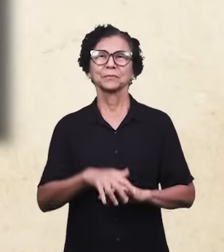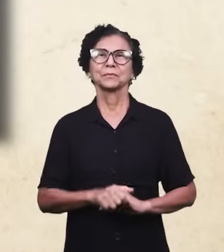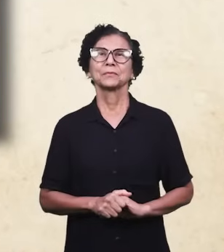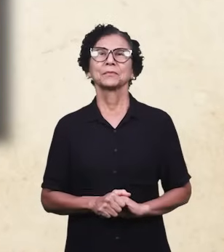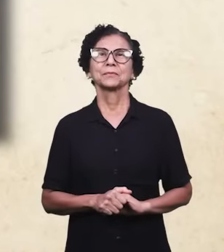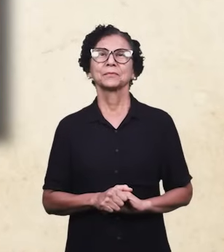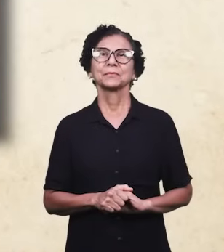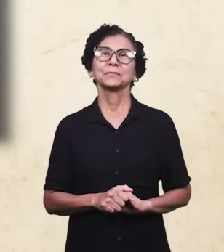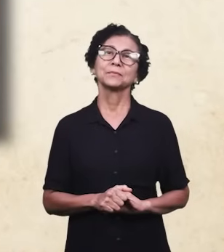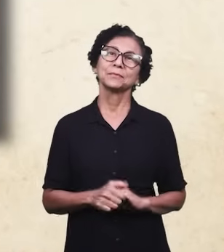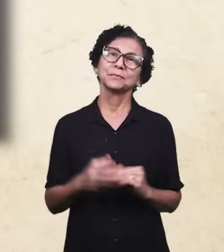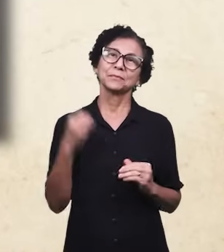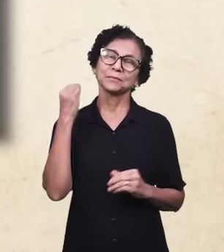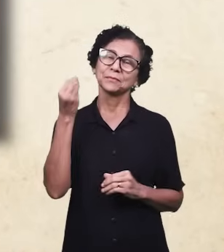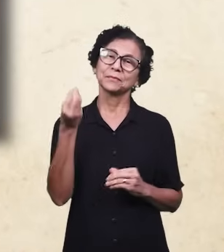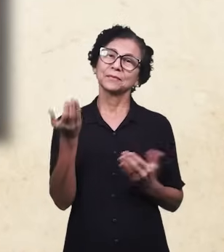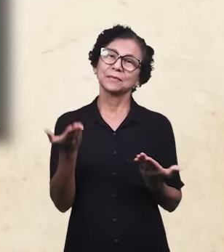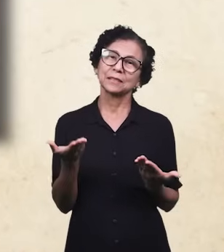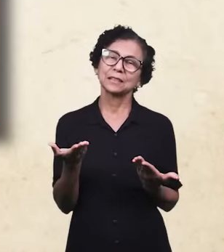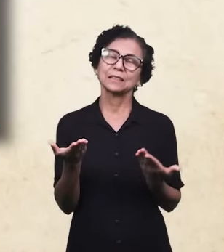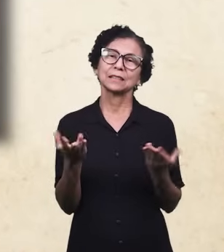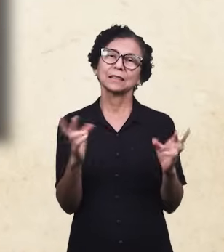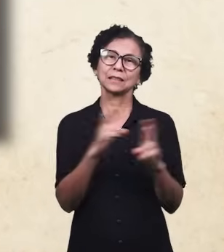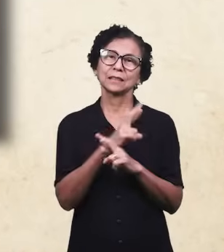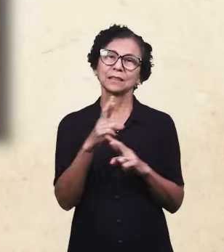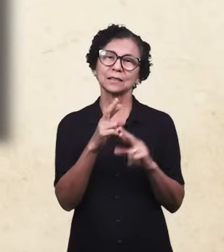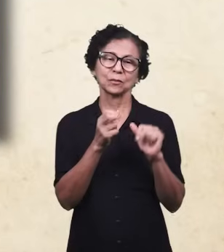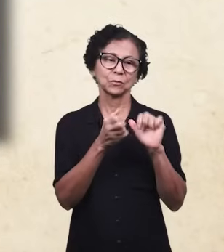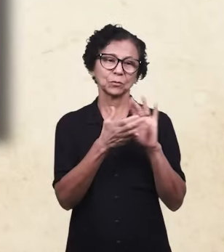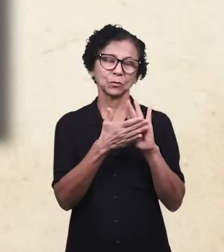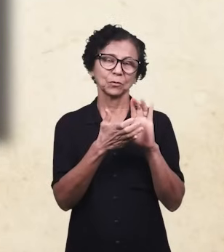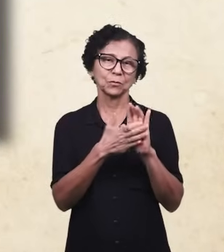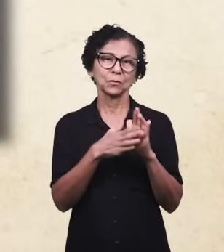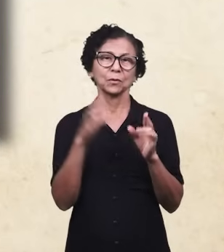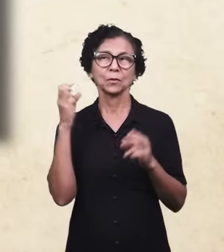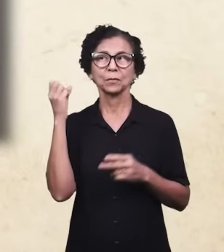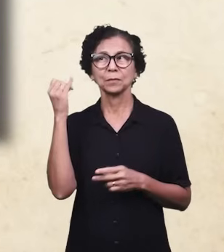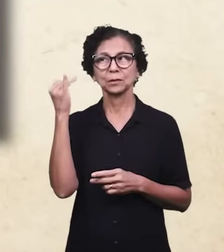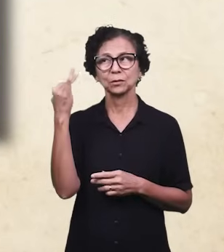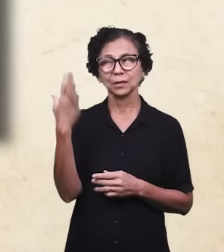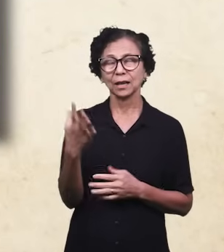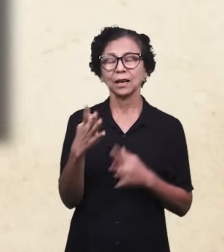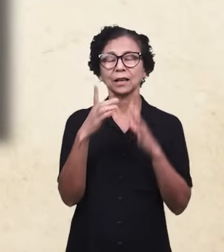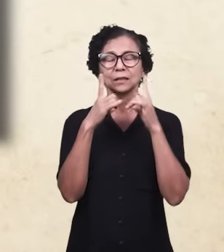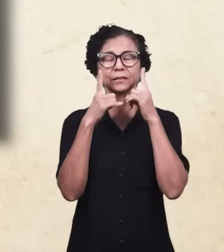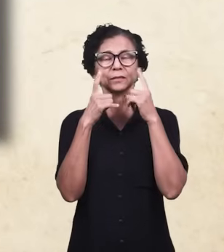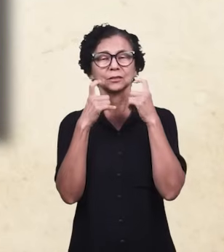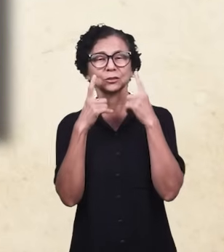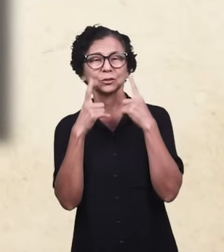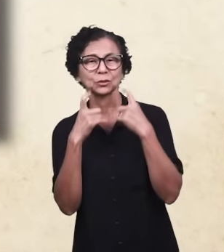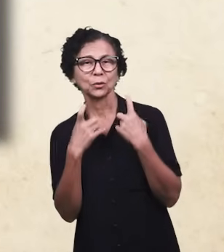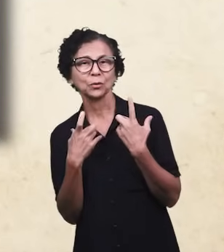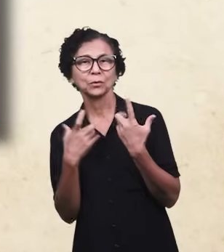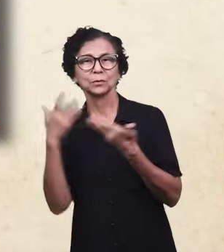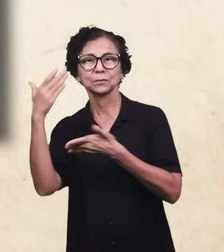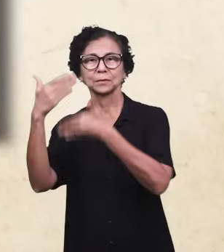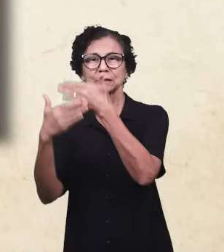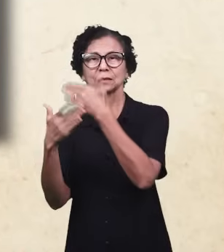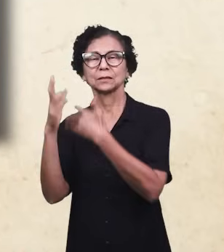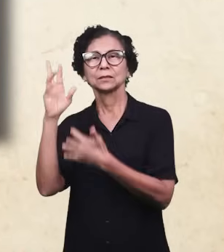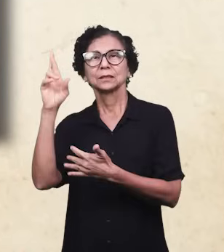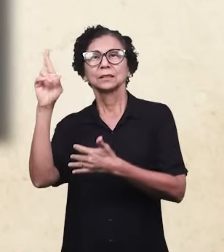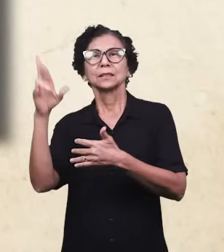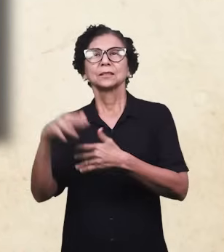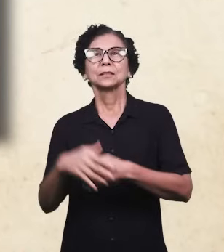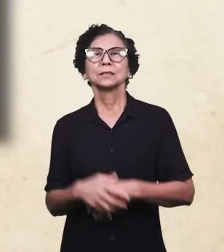louvor, é sobre madrugada aos pés do Senhor, choro aos pés do Senhor.